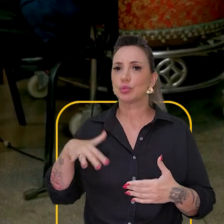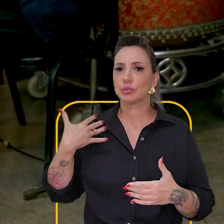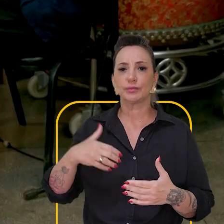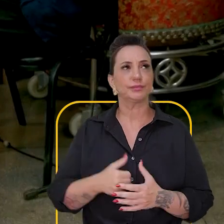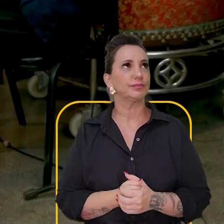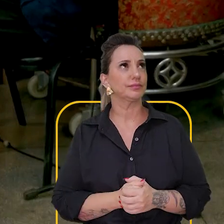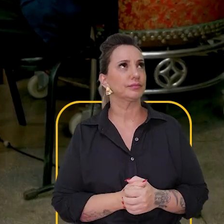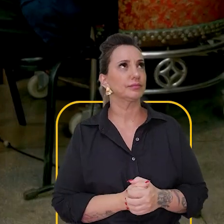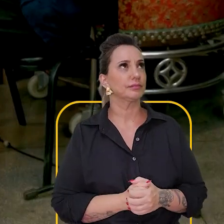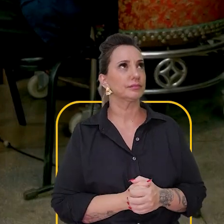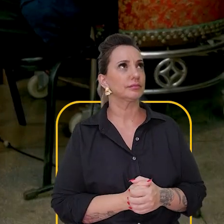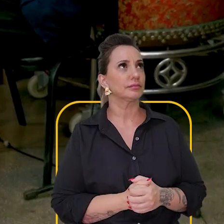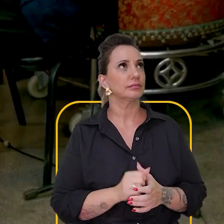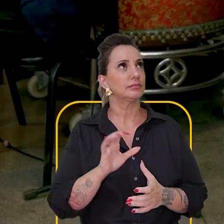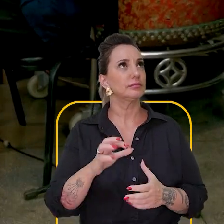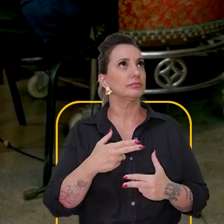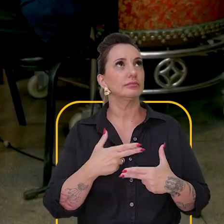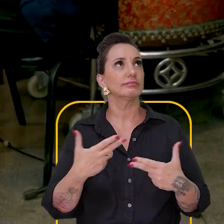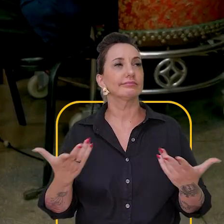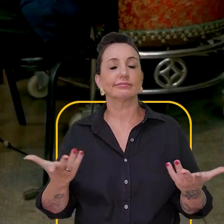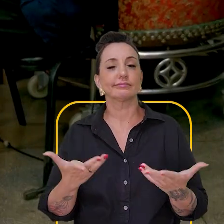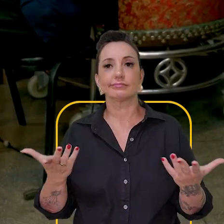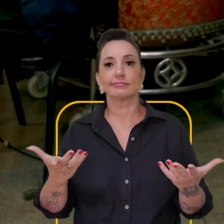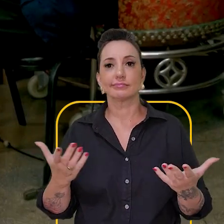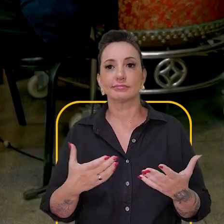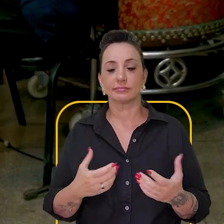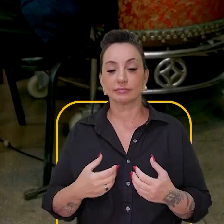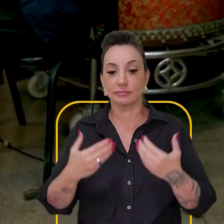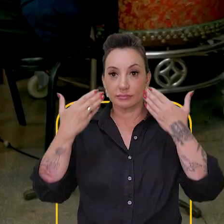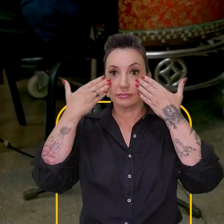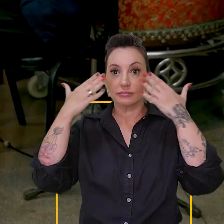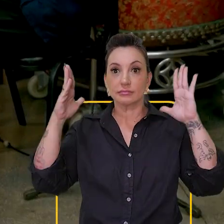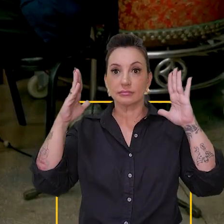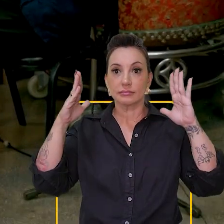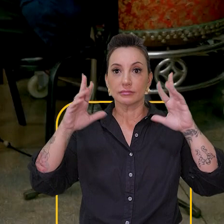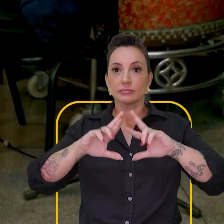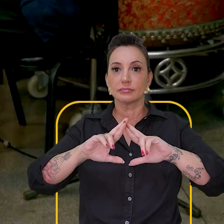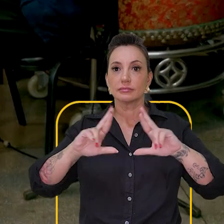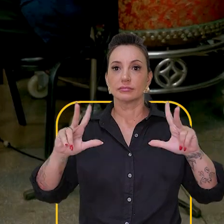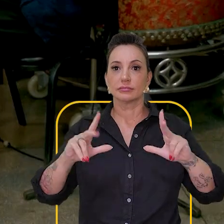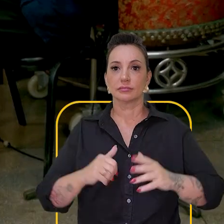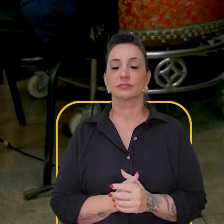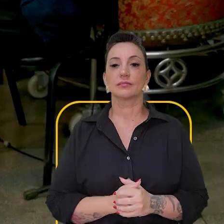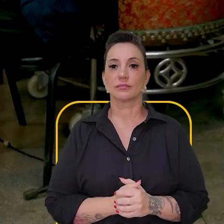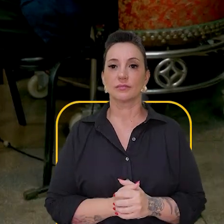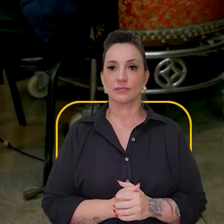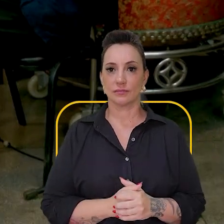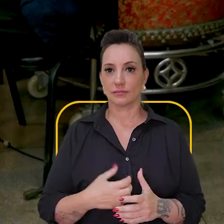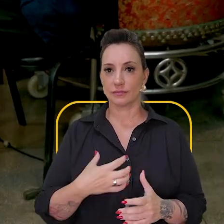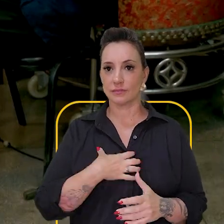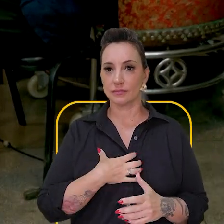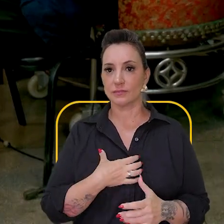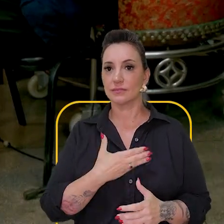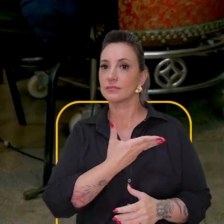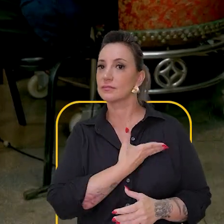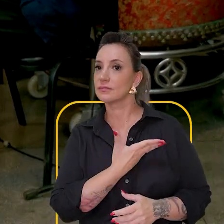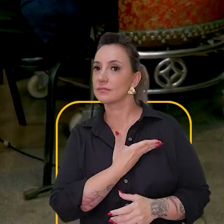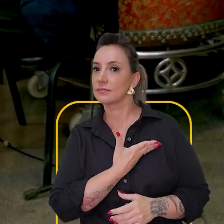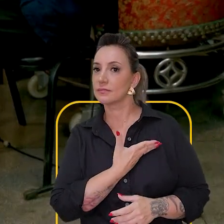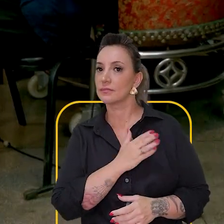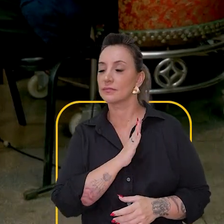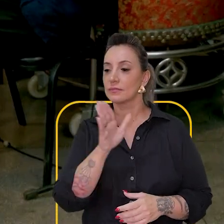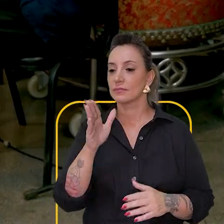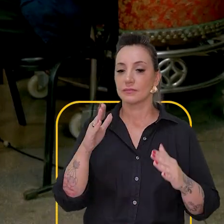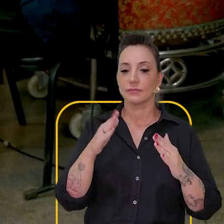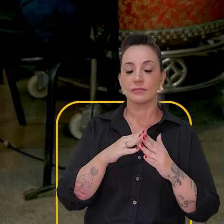E aí ficamos muito amigos ele em casa dormir em casa aí eu ia na casa dele dormia lá viajamos junos várias vezes fomos pra China